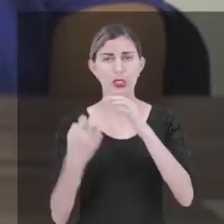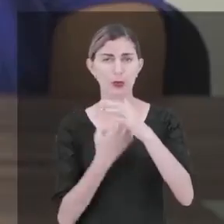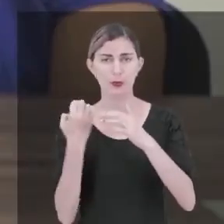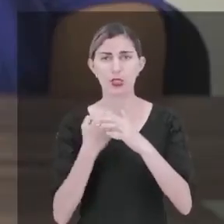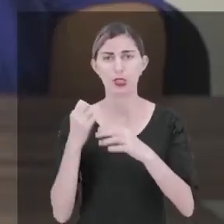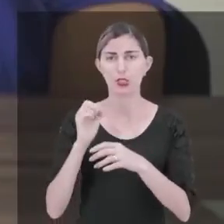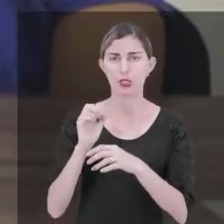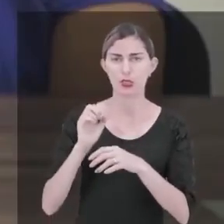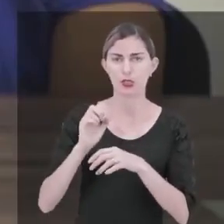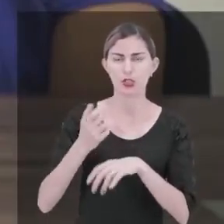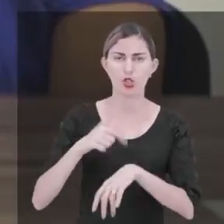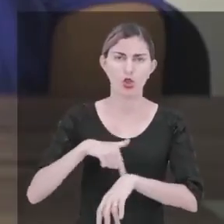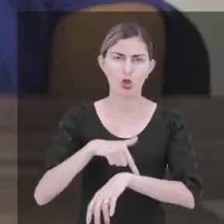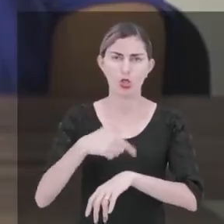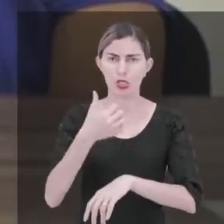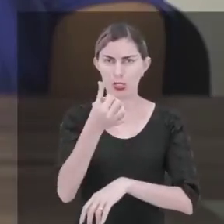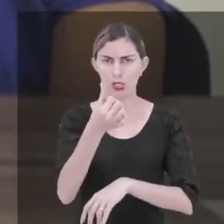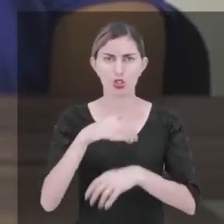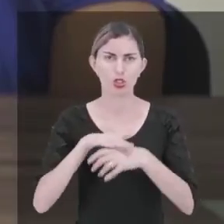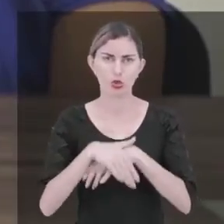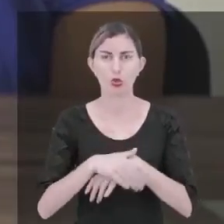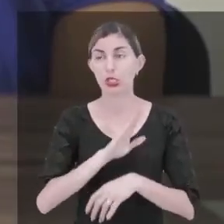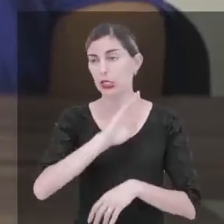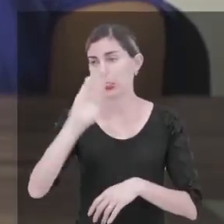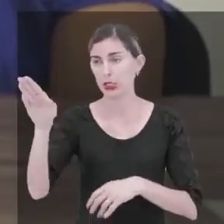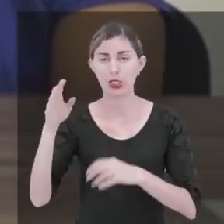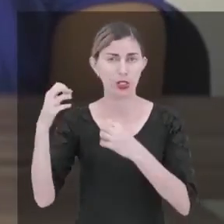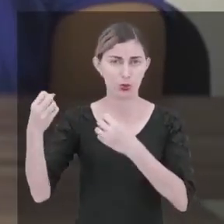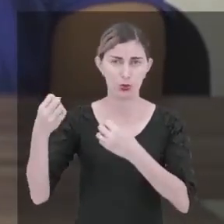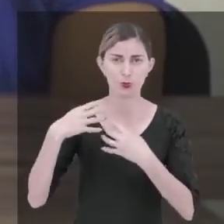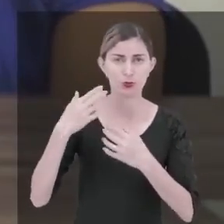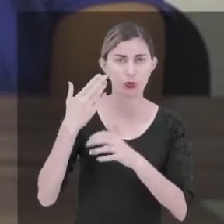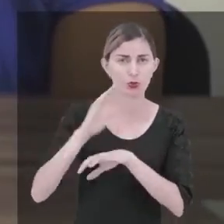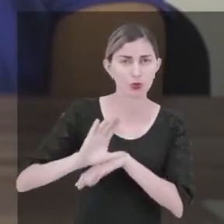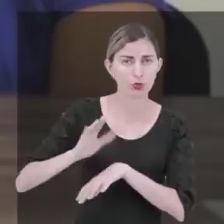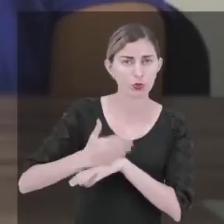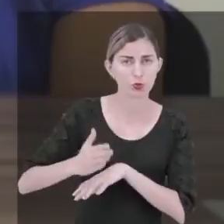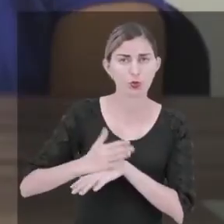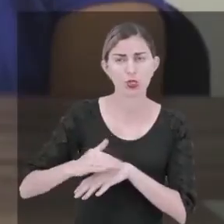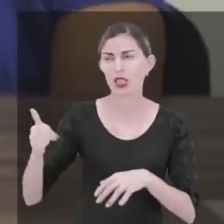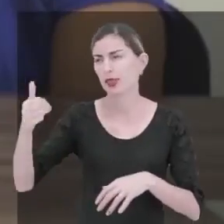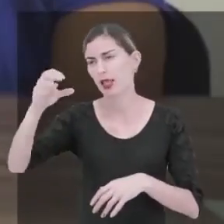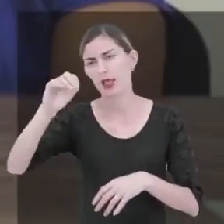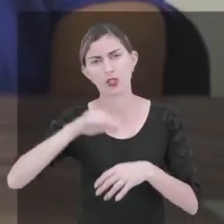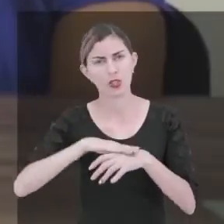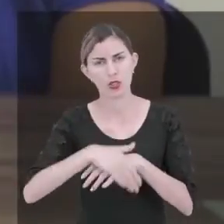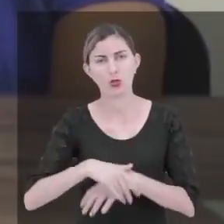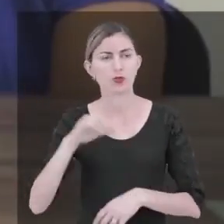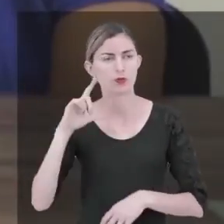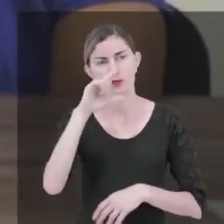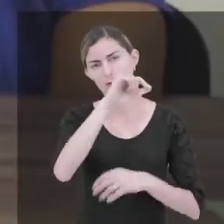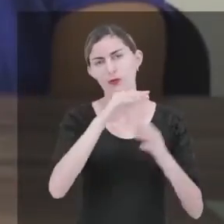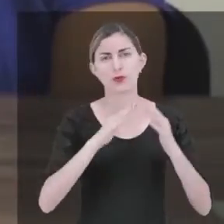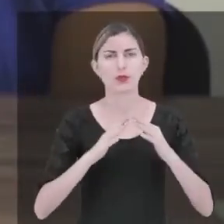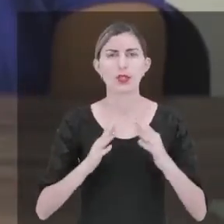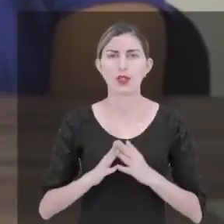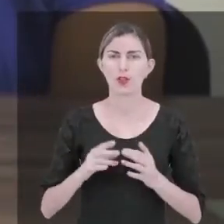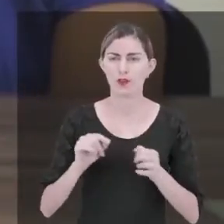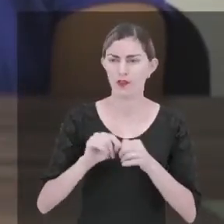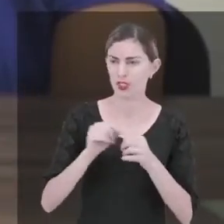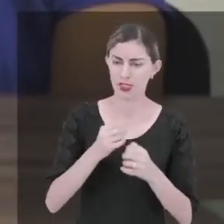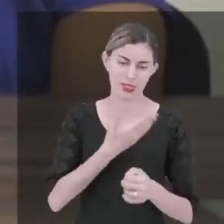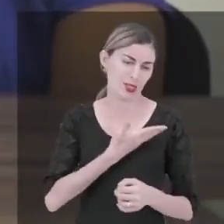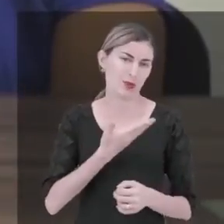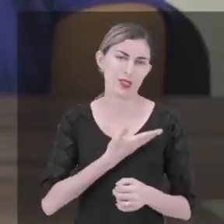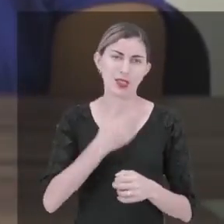empresa às 18 horas e ia direto para essa instituição de ensino. Largava mais ou menos às 10 horas.